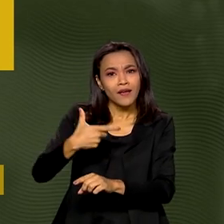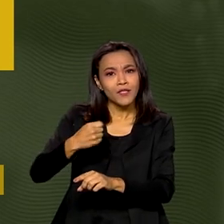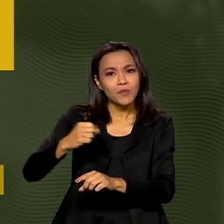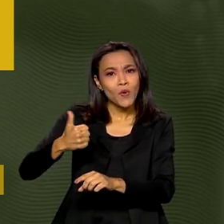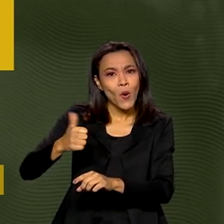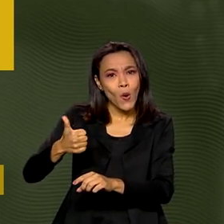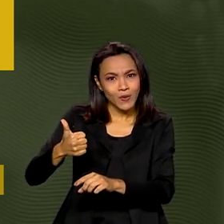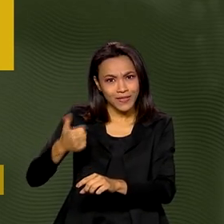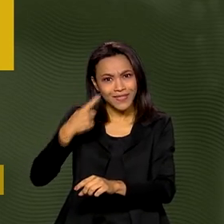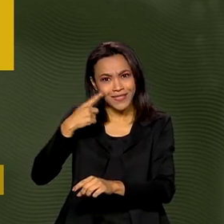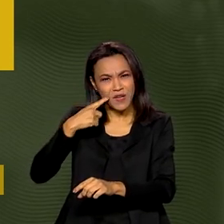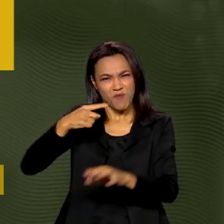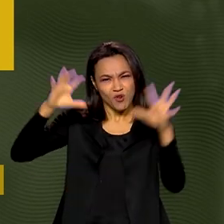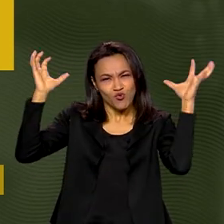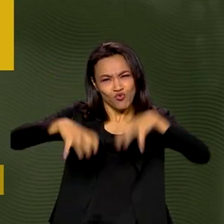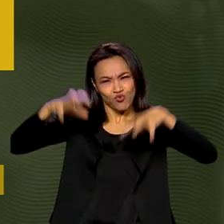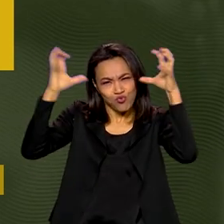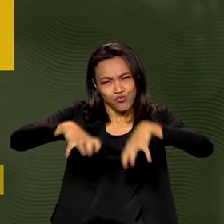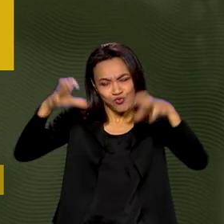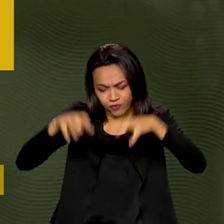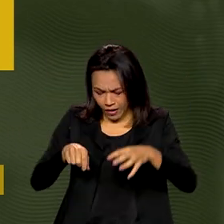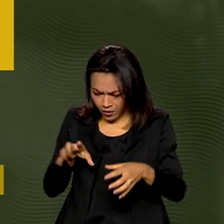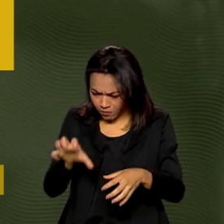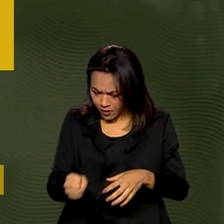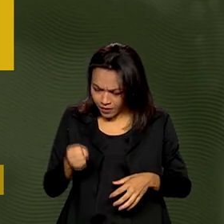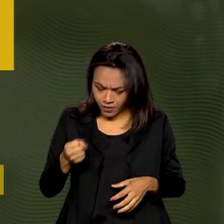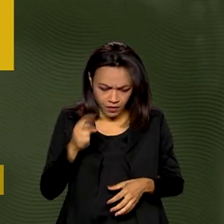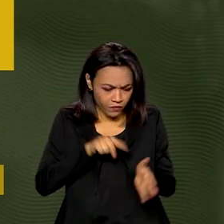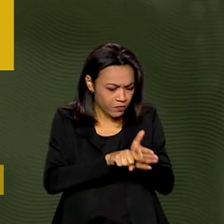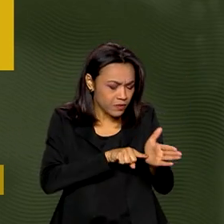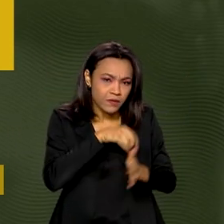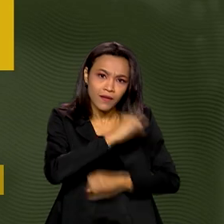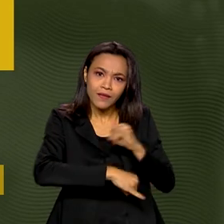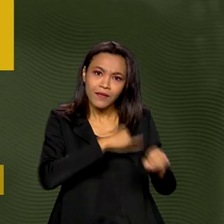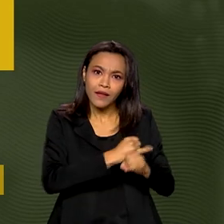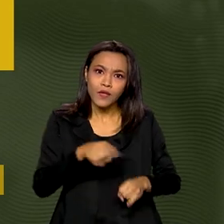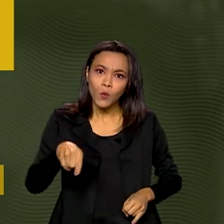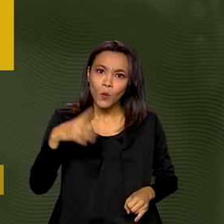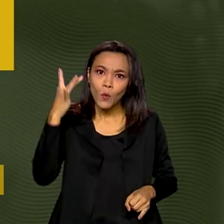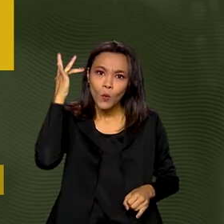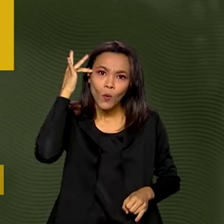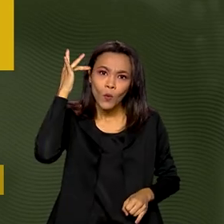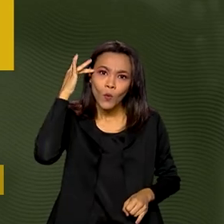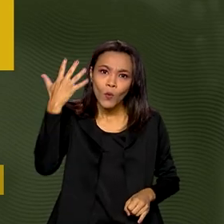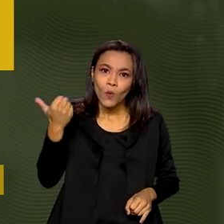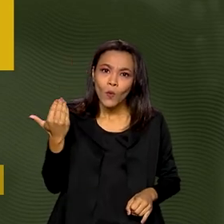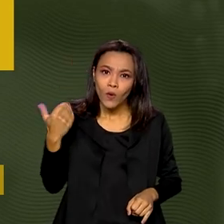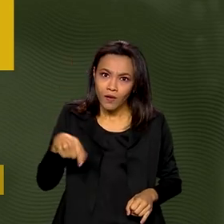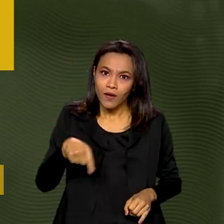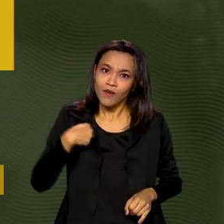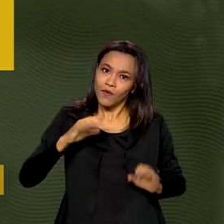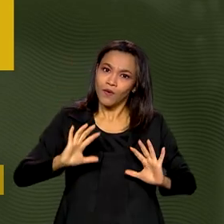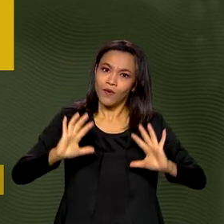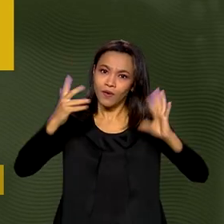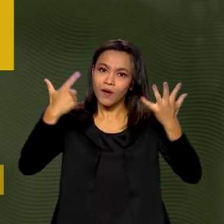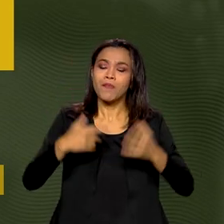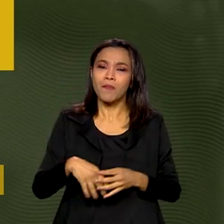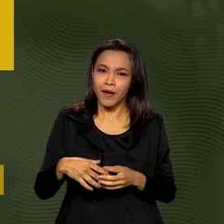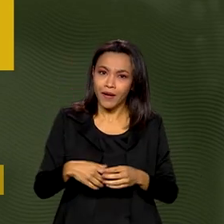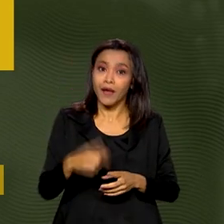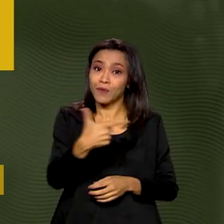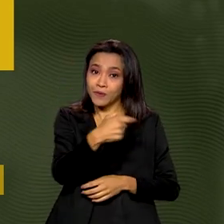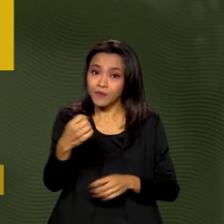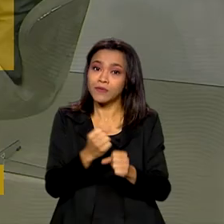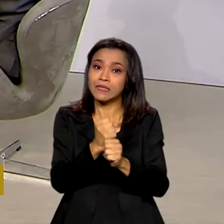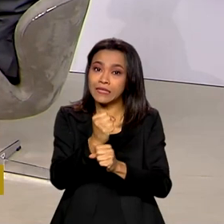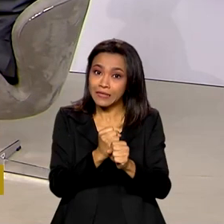uma forte chuva, pesquisei na internet sobre a moeda, que se tratava de uma relíquia. Vou comemorar muito o bicentenário da independência.